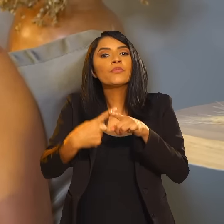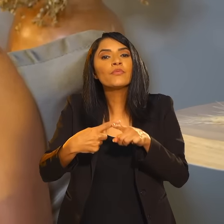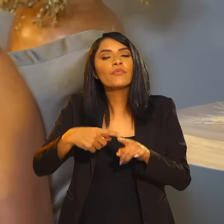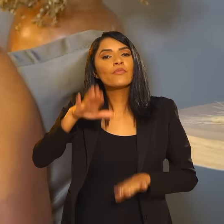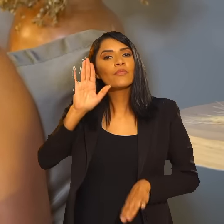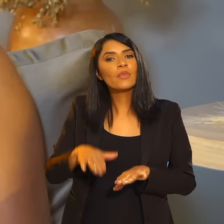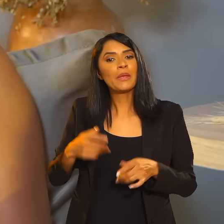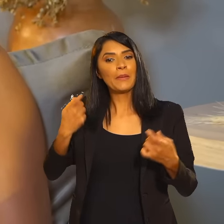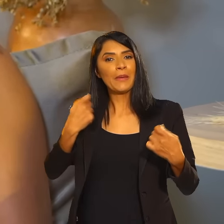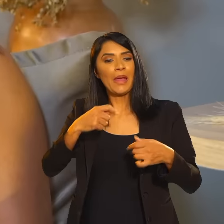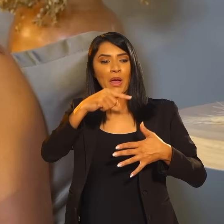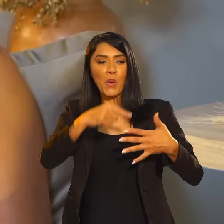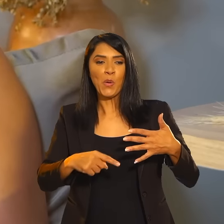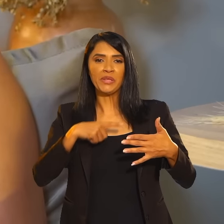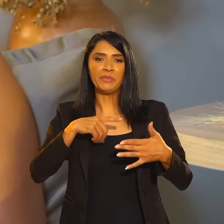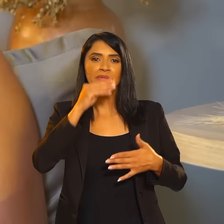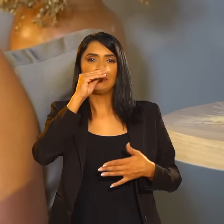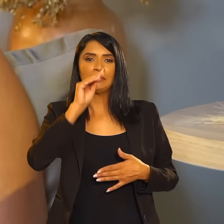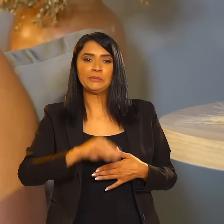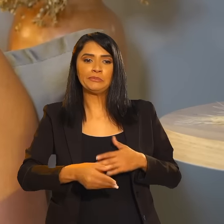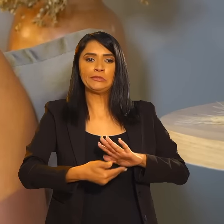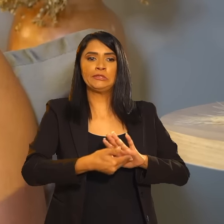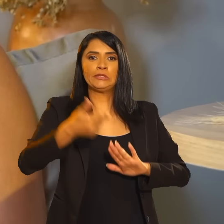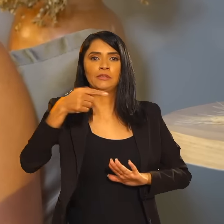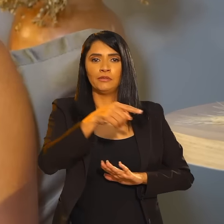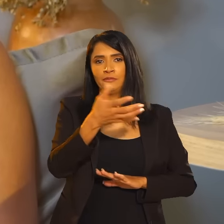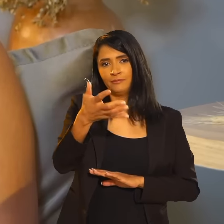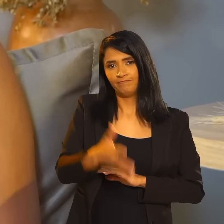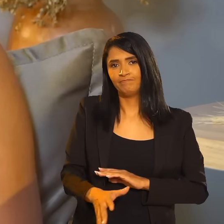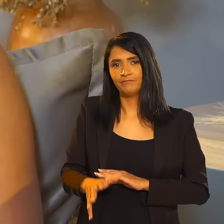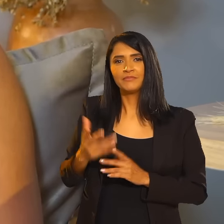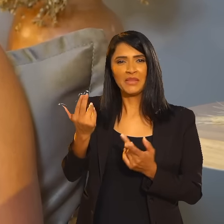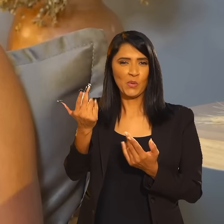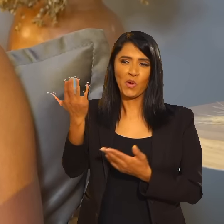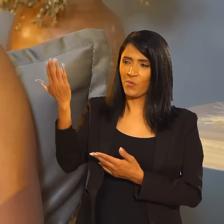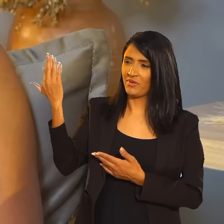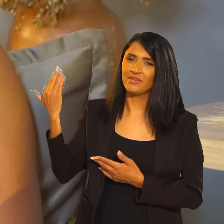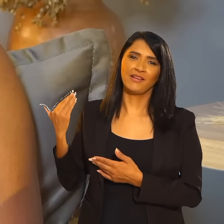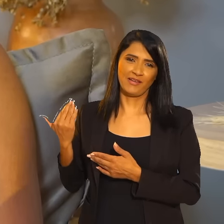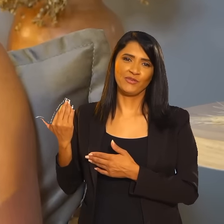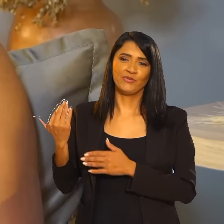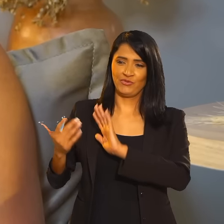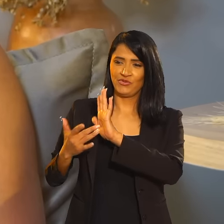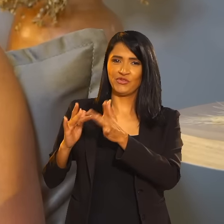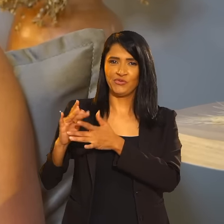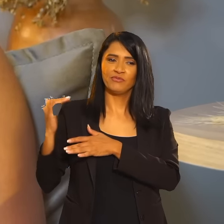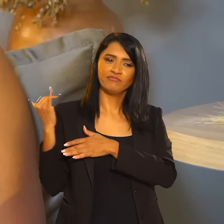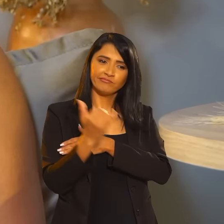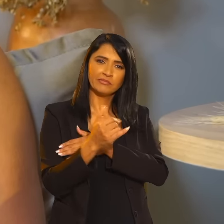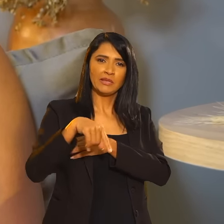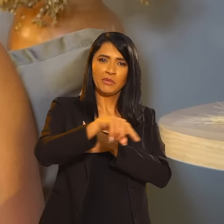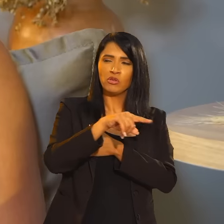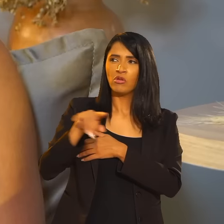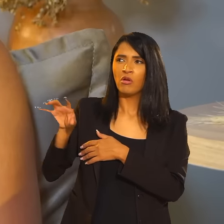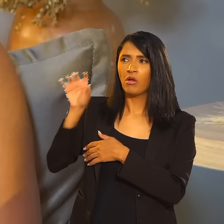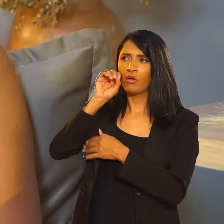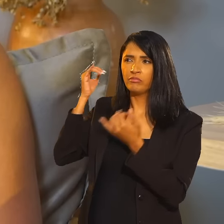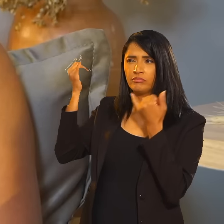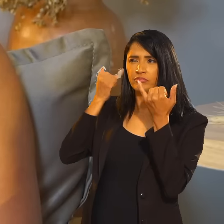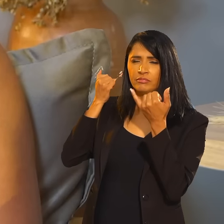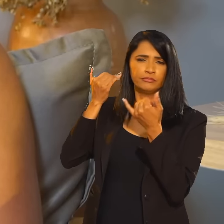Porque às vezes tem que abrir mão de alguma coisa e ele não quer. Assim também era na época de Jesus. Muitas pessoas ouviam e